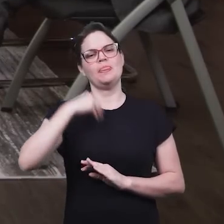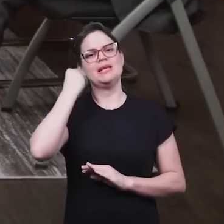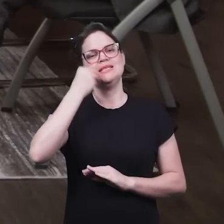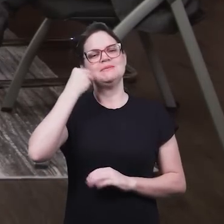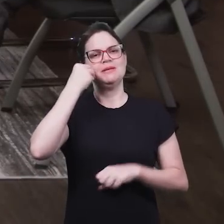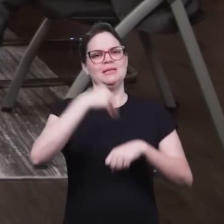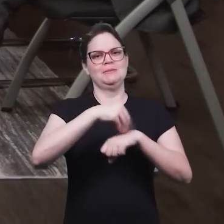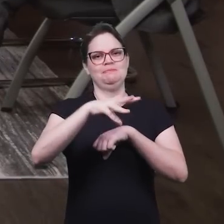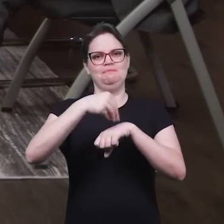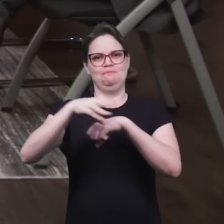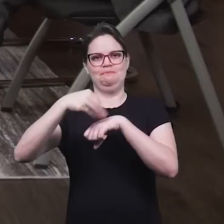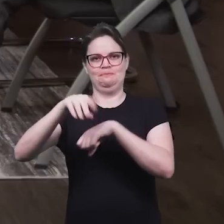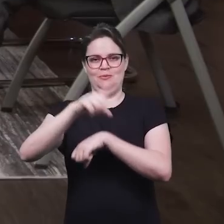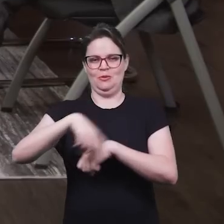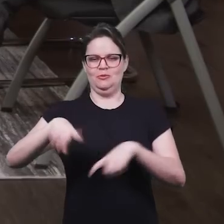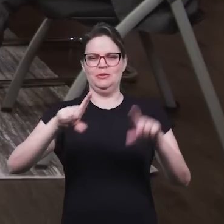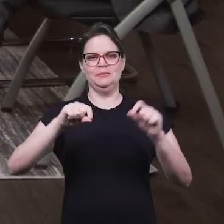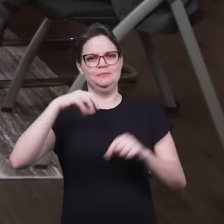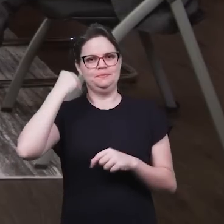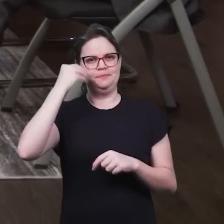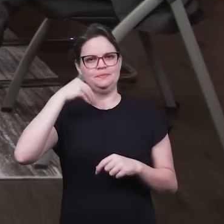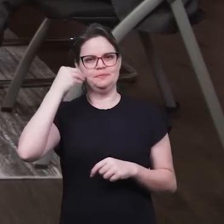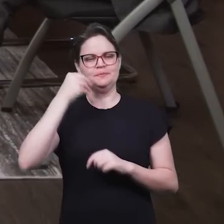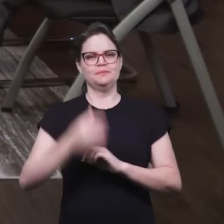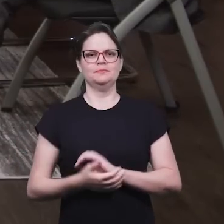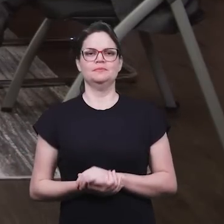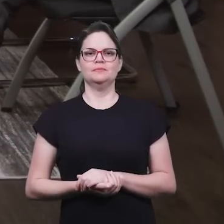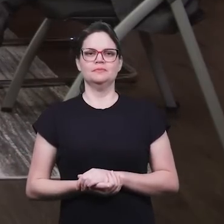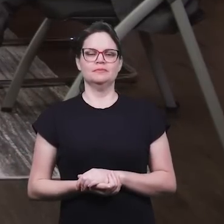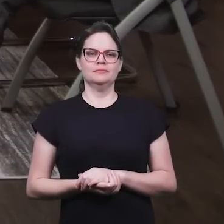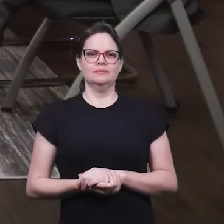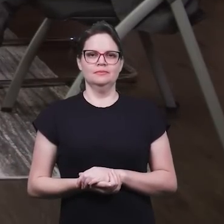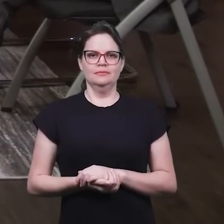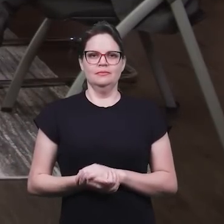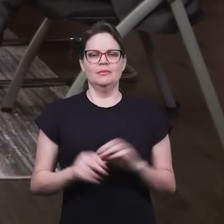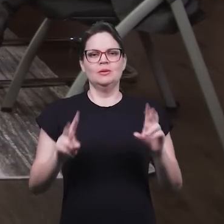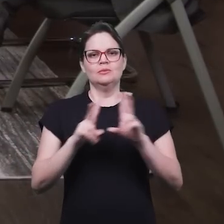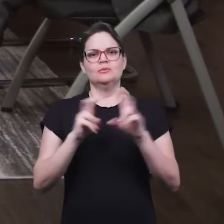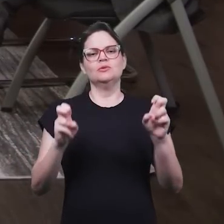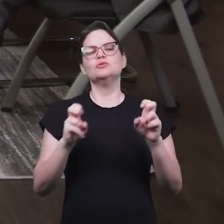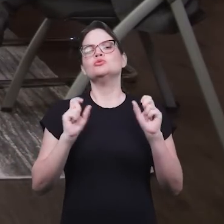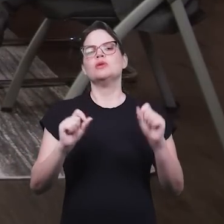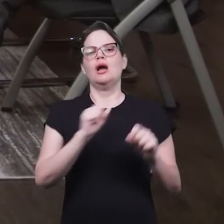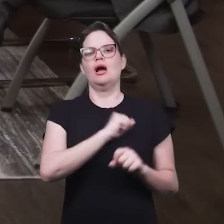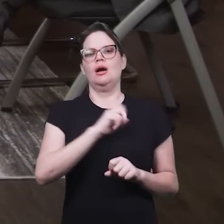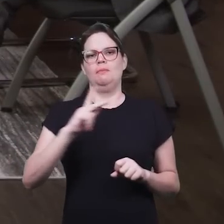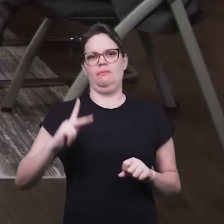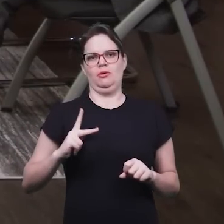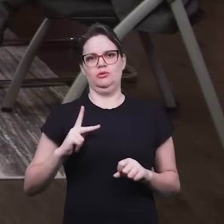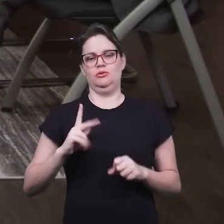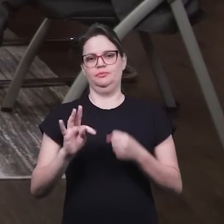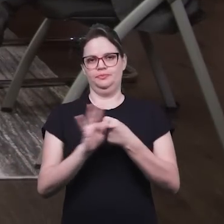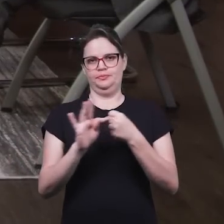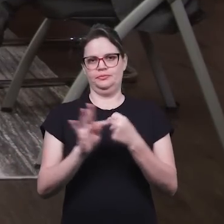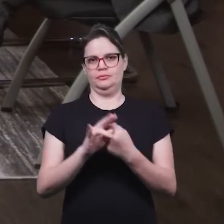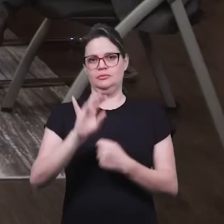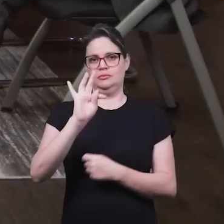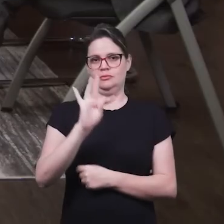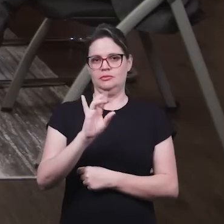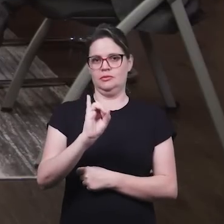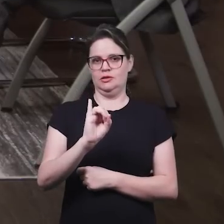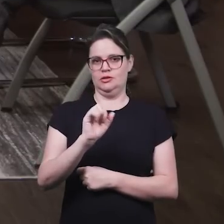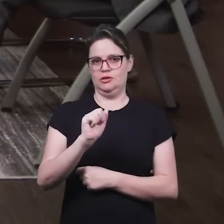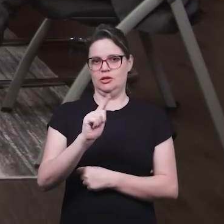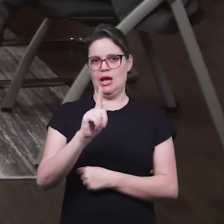que eu gostaria de compartilhar com os irmãos e aqueles que nos assistem é a experiência do apóstolo Tiago, irmão de João, que foi um